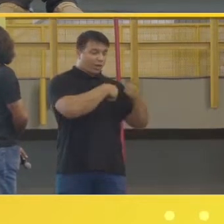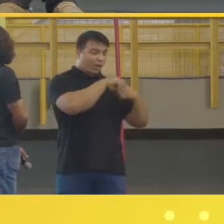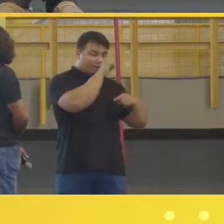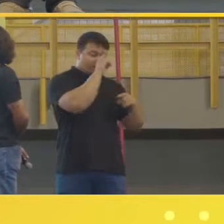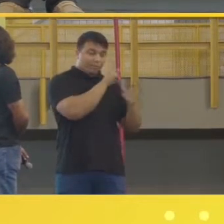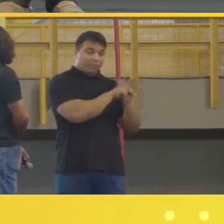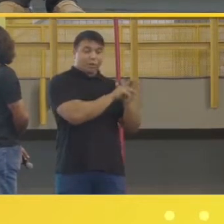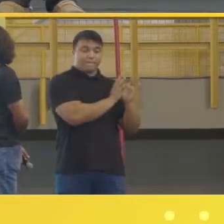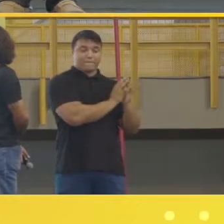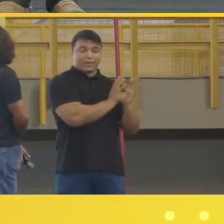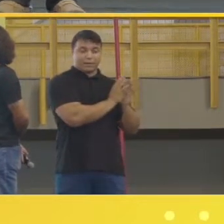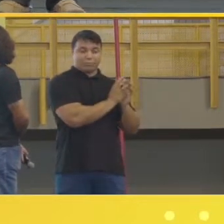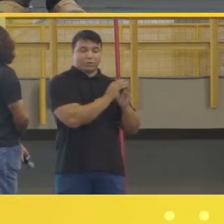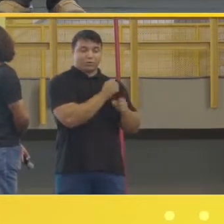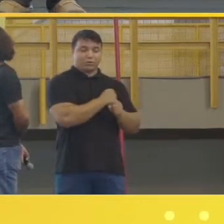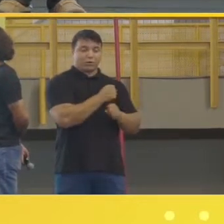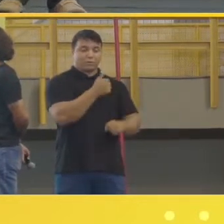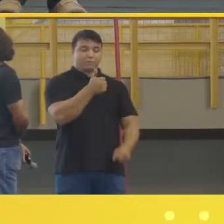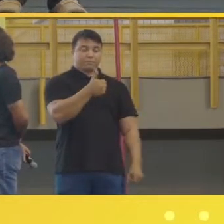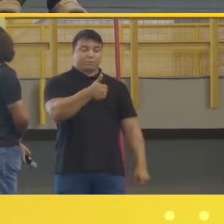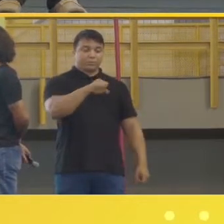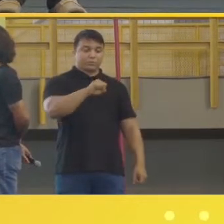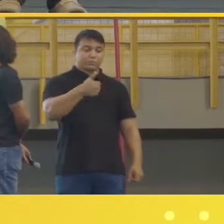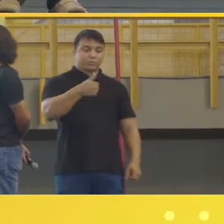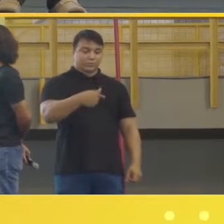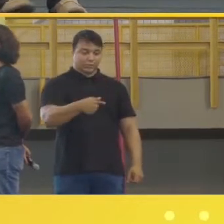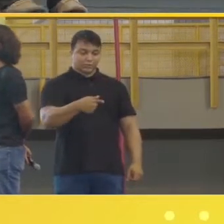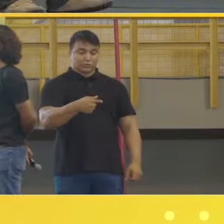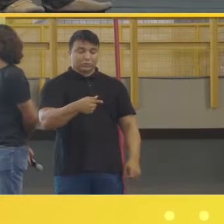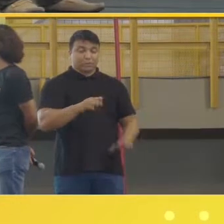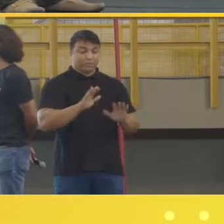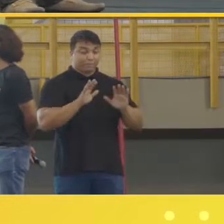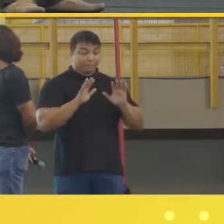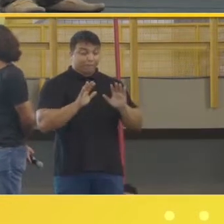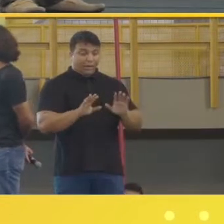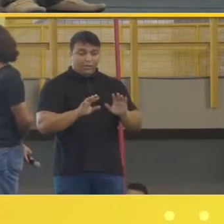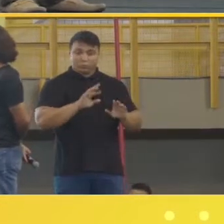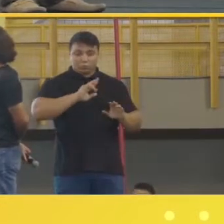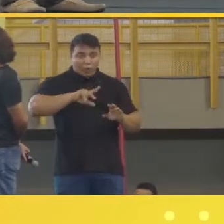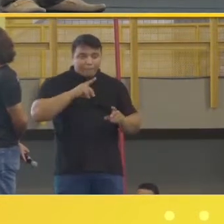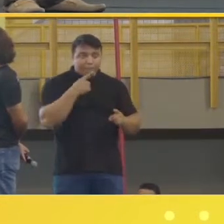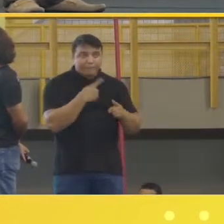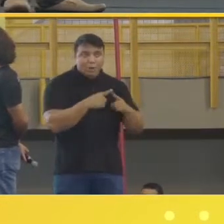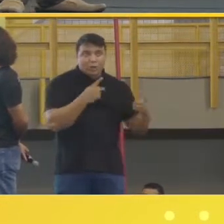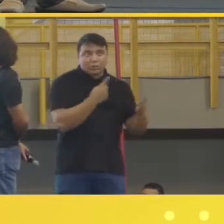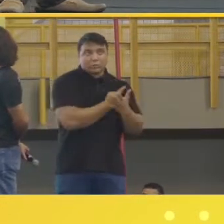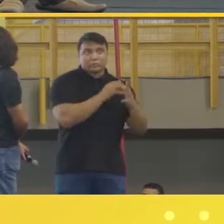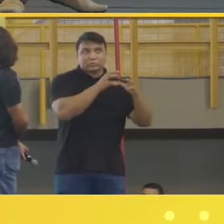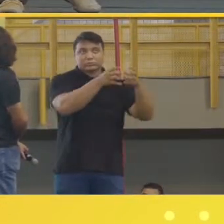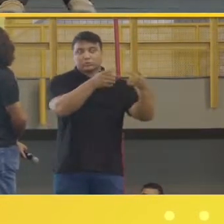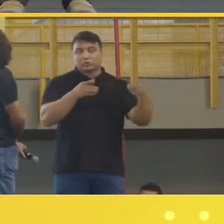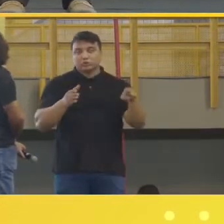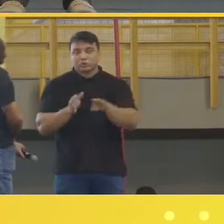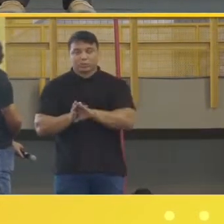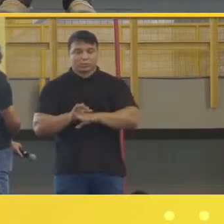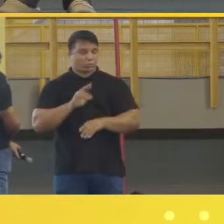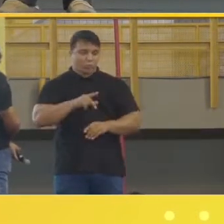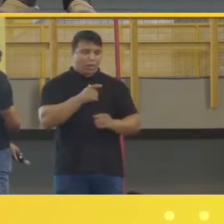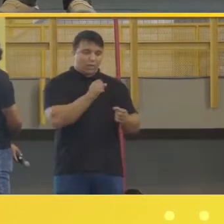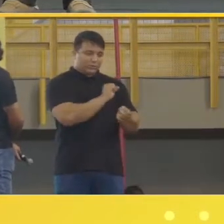Revolução Pernambucana de 1817. E ela não foi uma revolta de escravos.